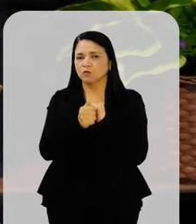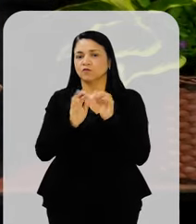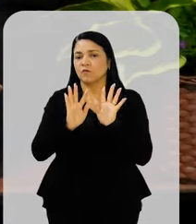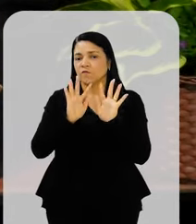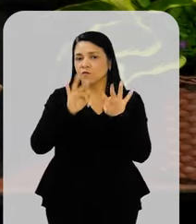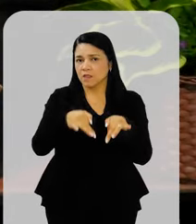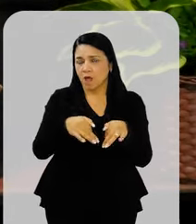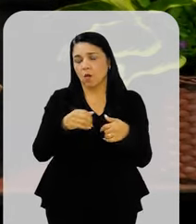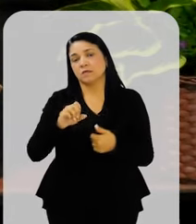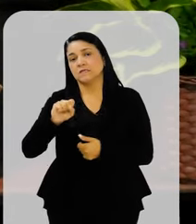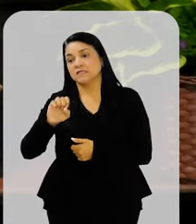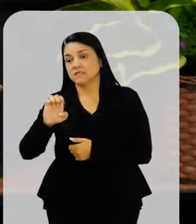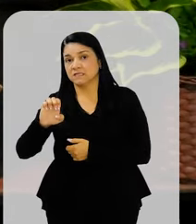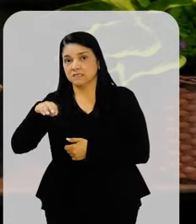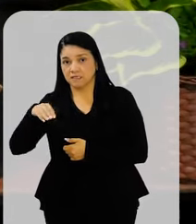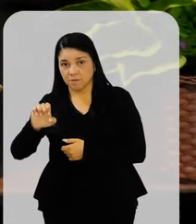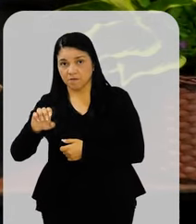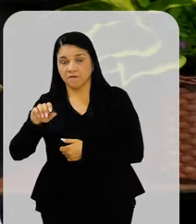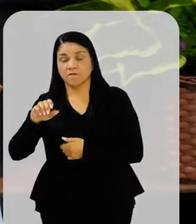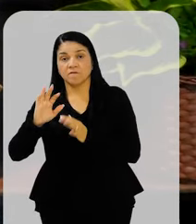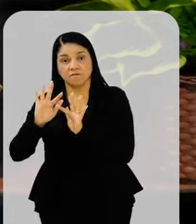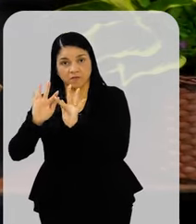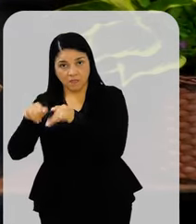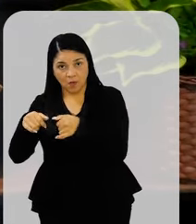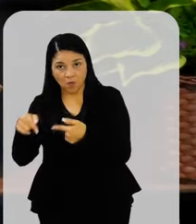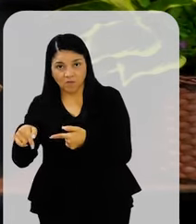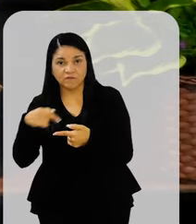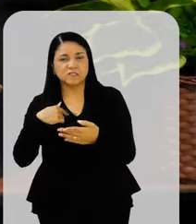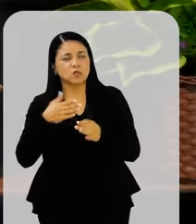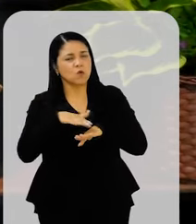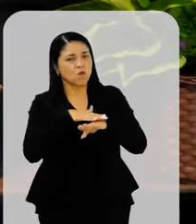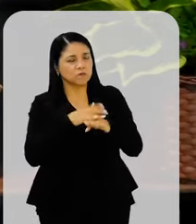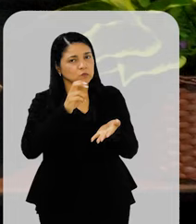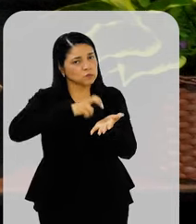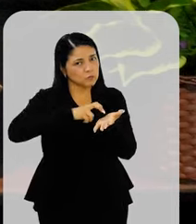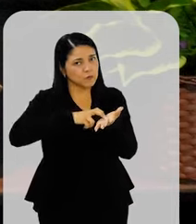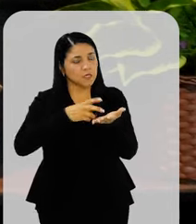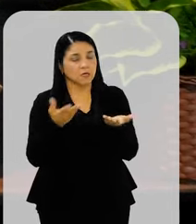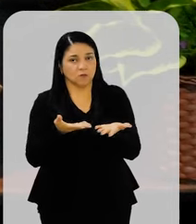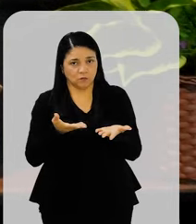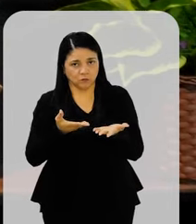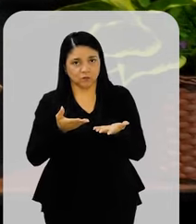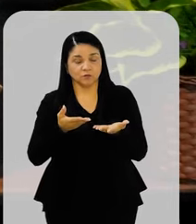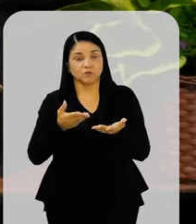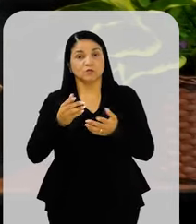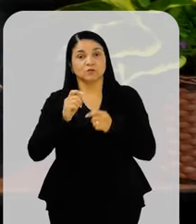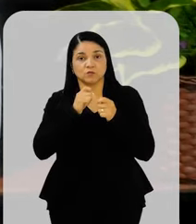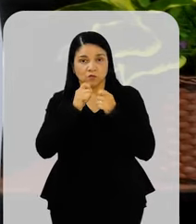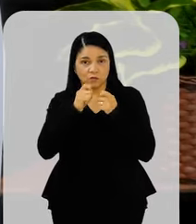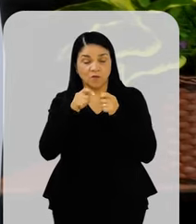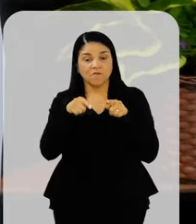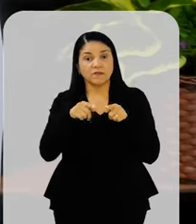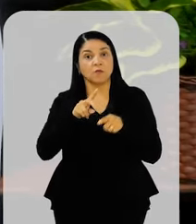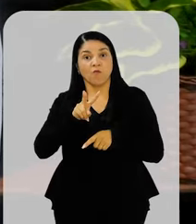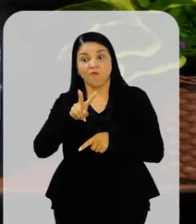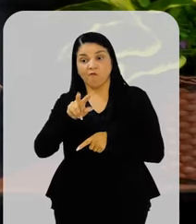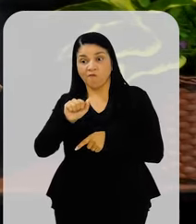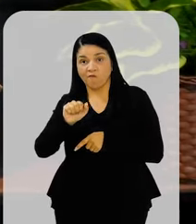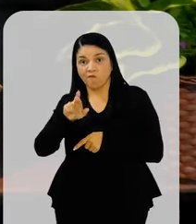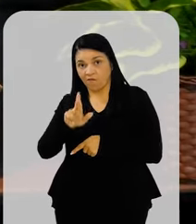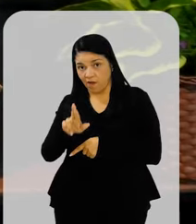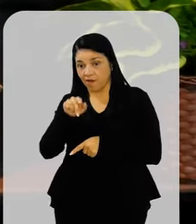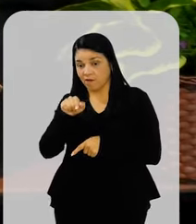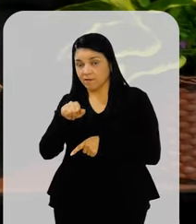e também na final, você chegou a conversar comigo hoje pela manhã na redação que a gente vai ter o VAR. Sim.